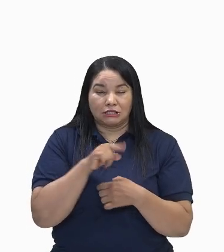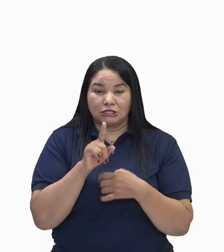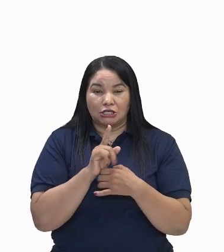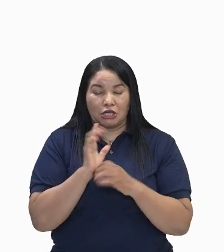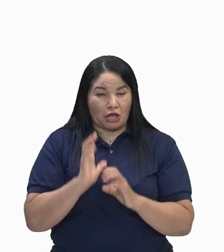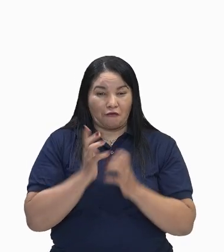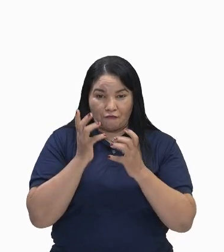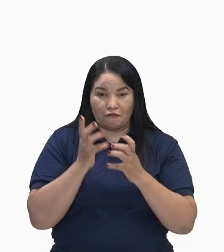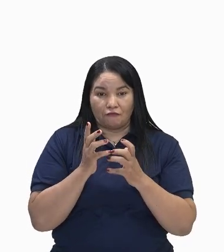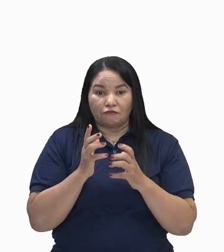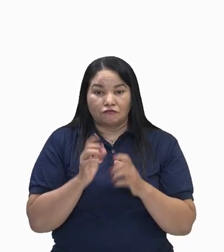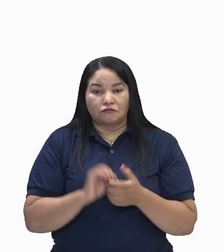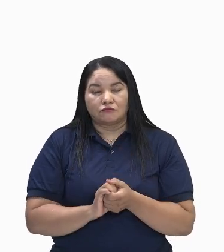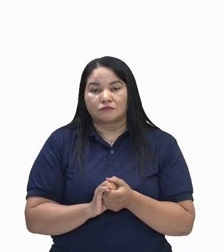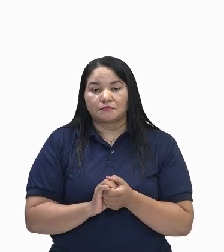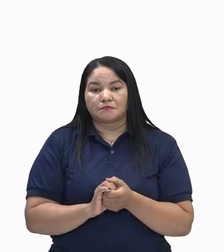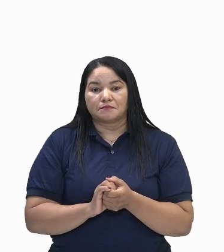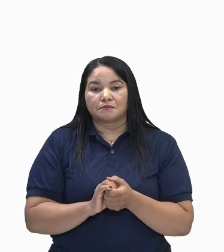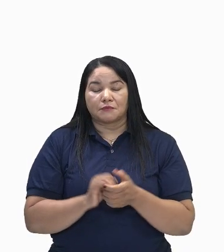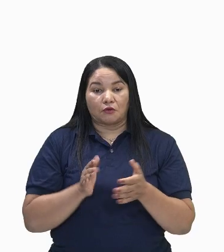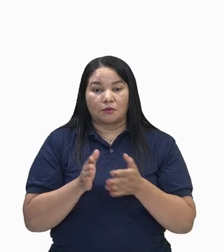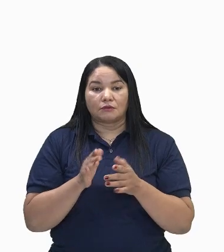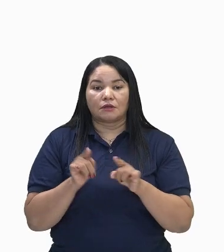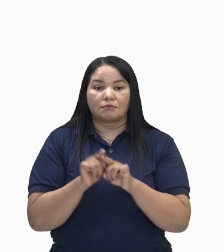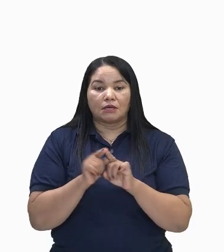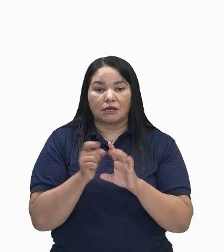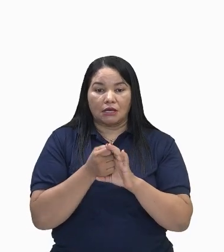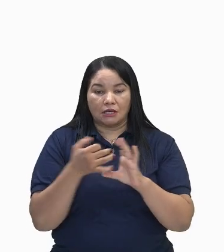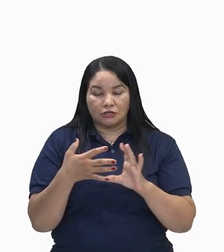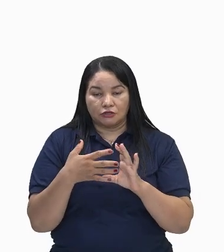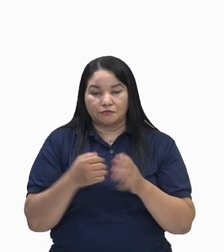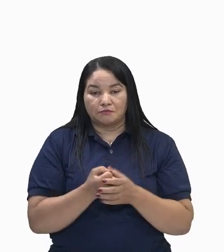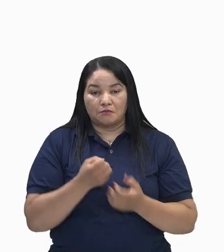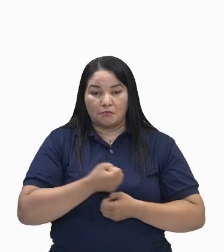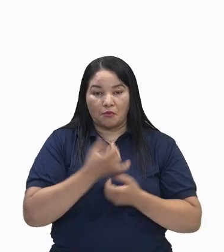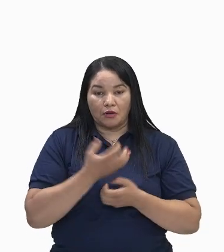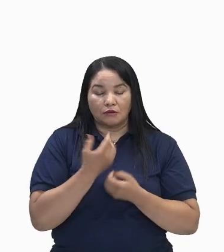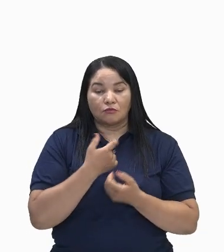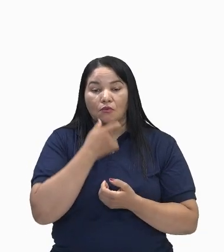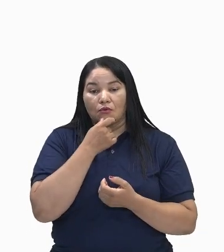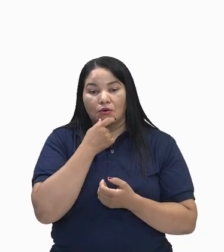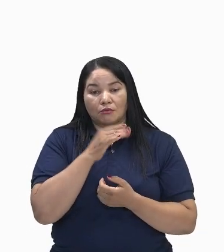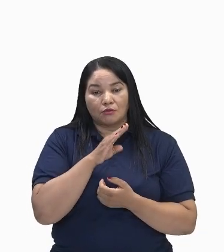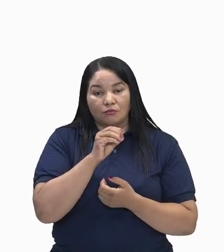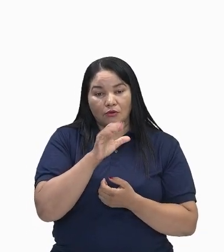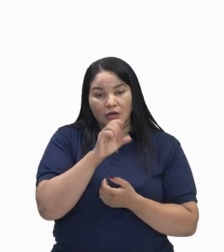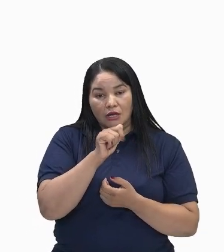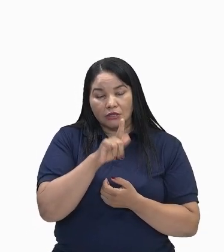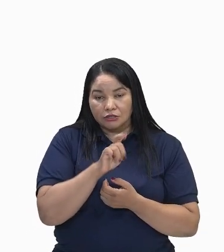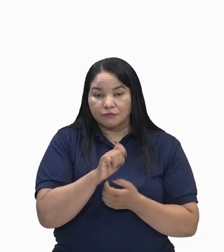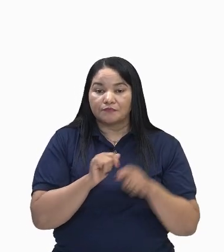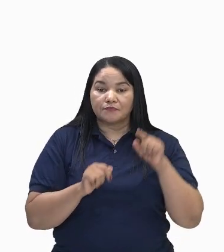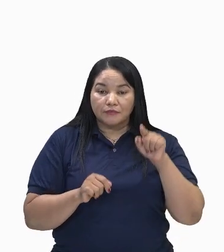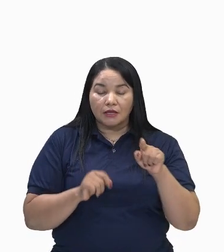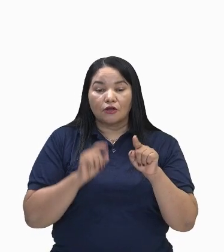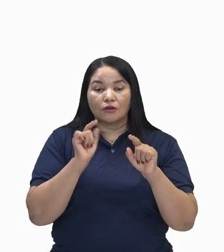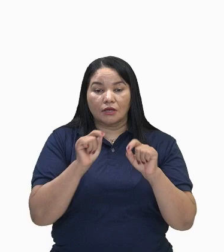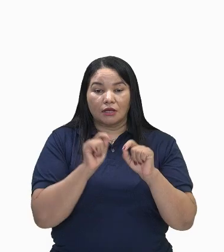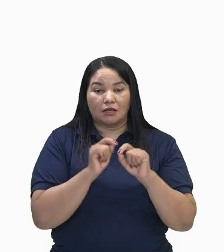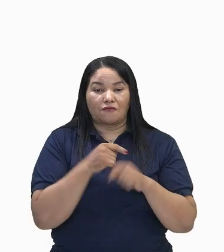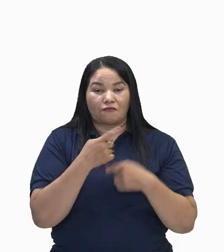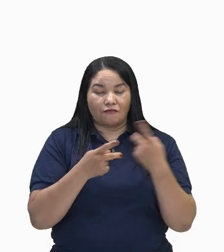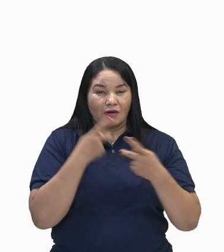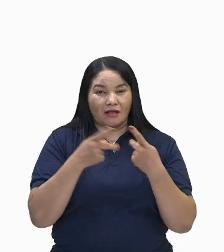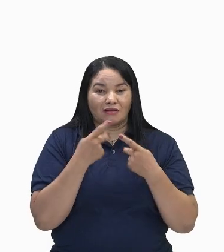ver esses dois textos. As características do poema de Bocage, ele traz ataque à vaidade